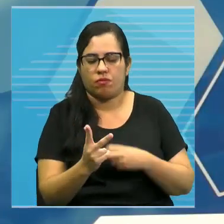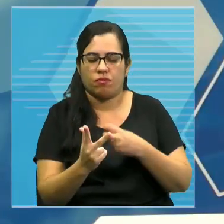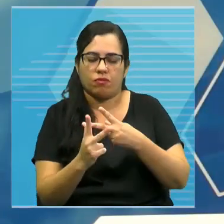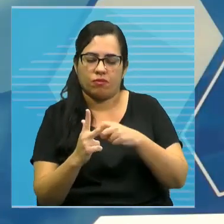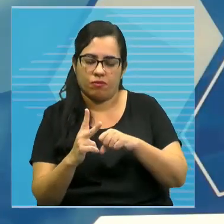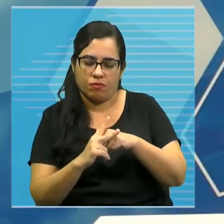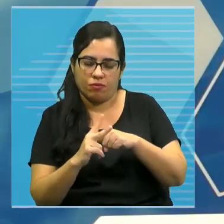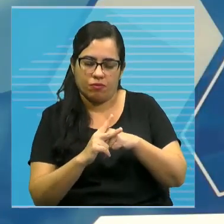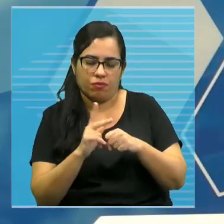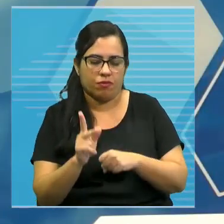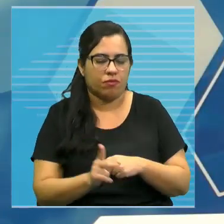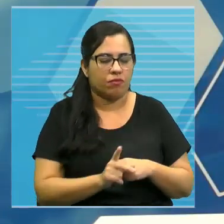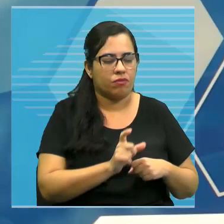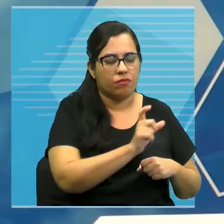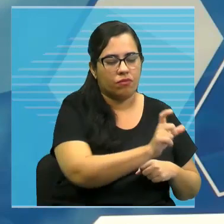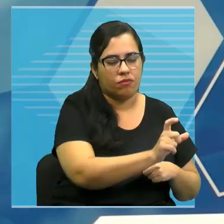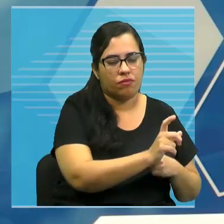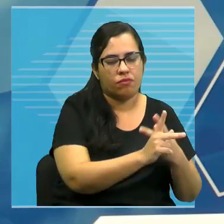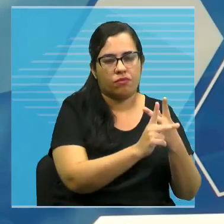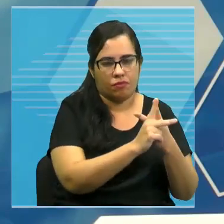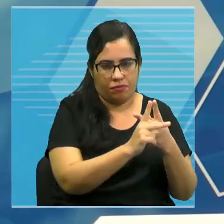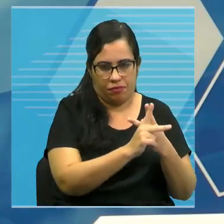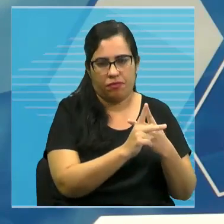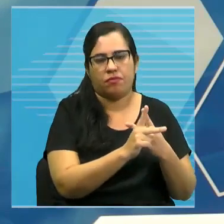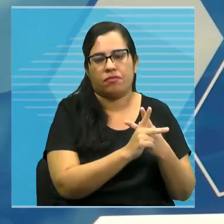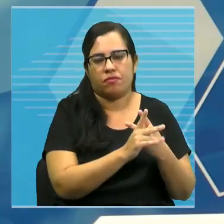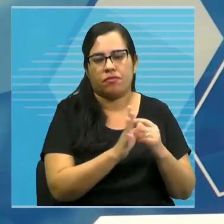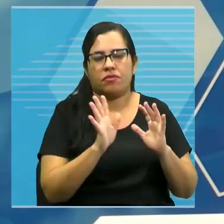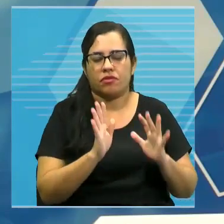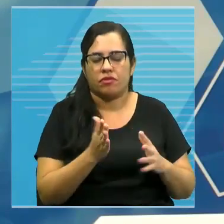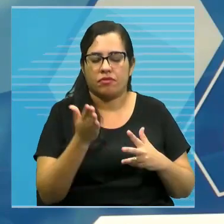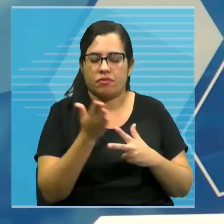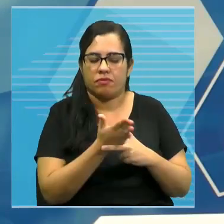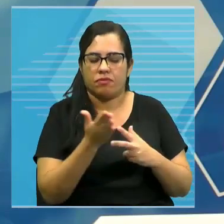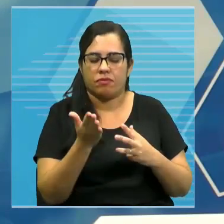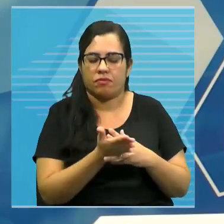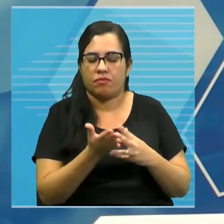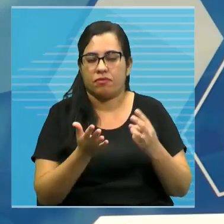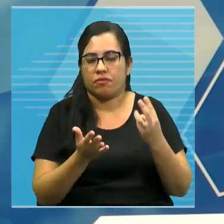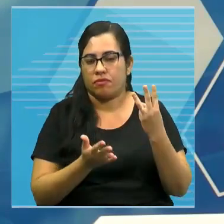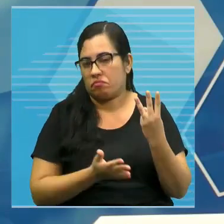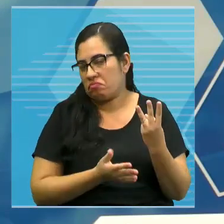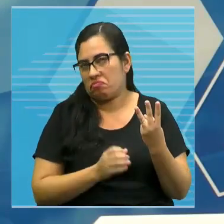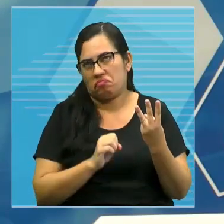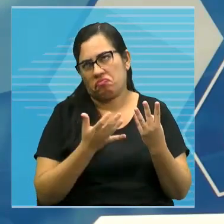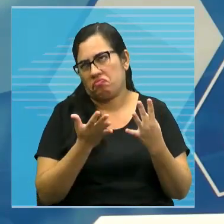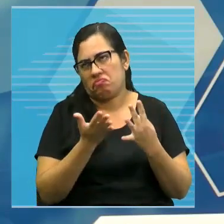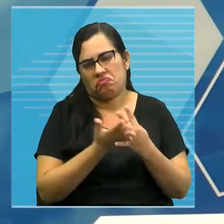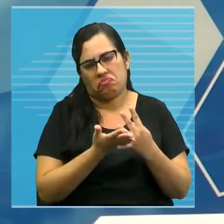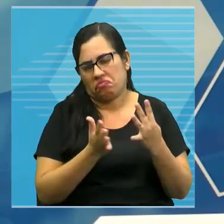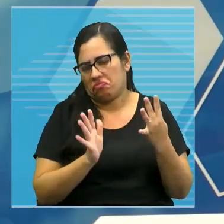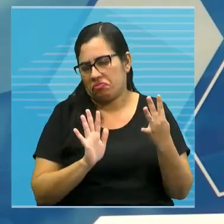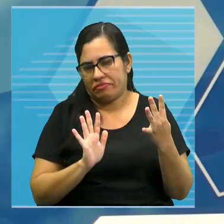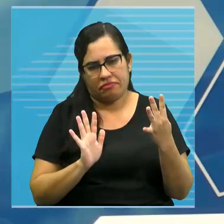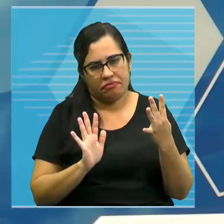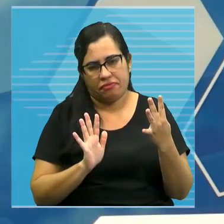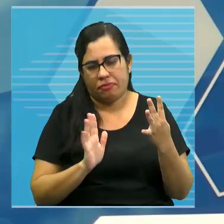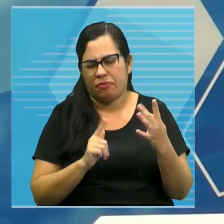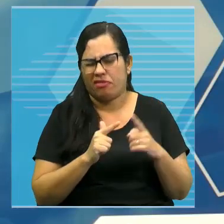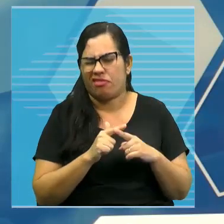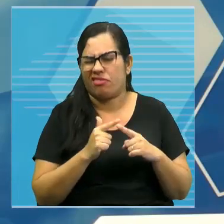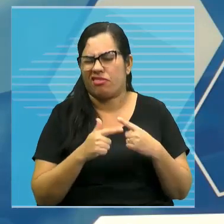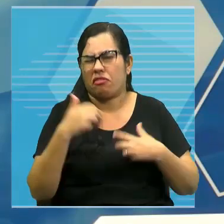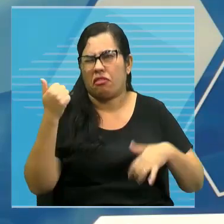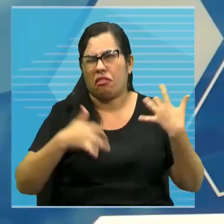dividi esse assunto em três quatro partes para não ser muita informação diferente de uma vez só